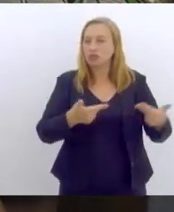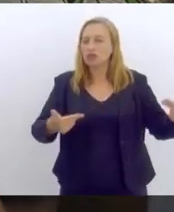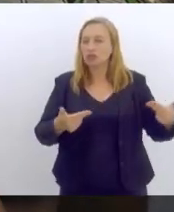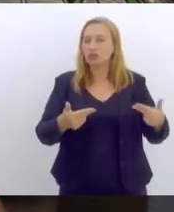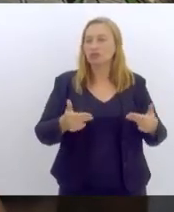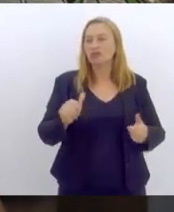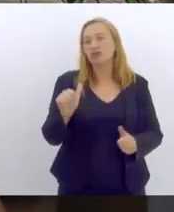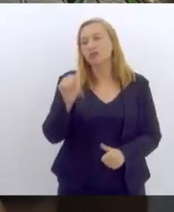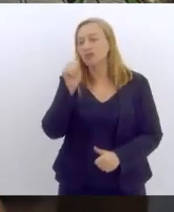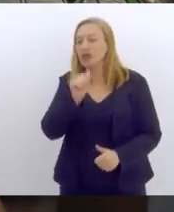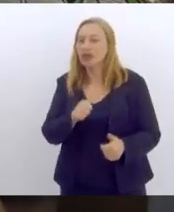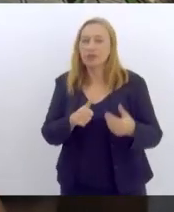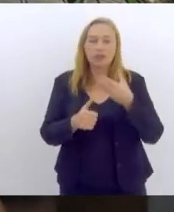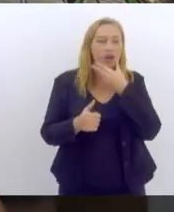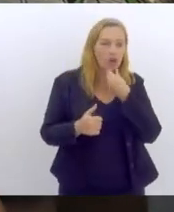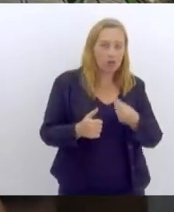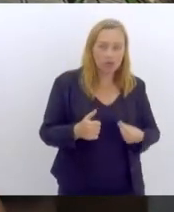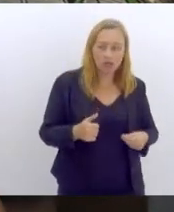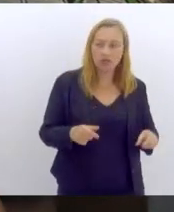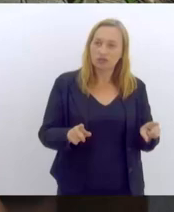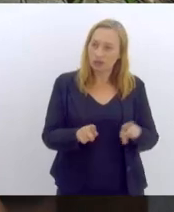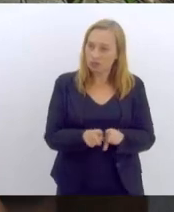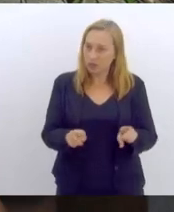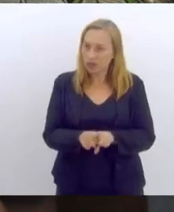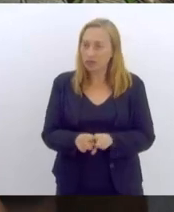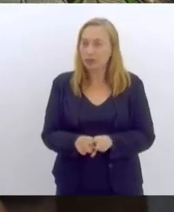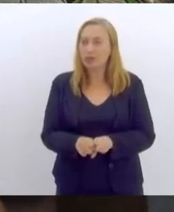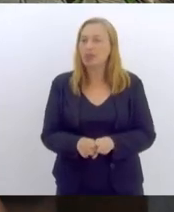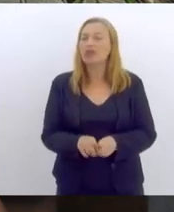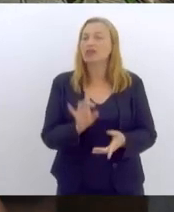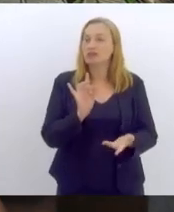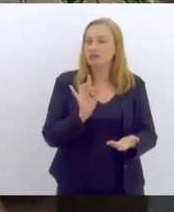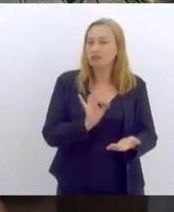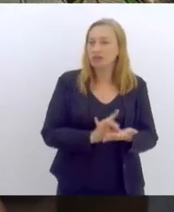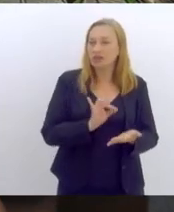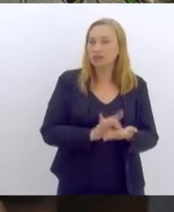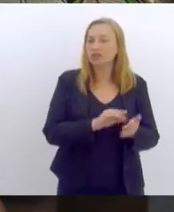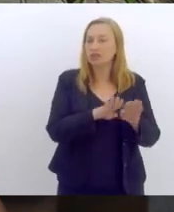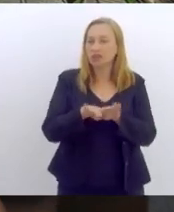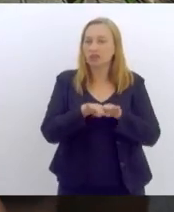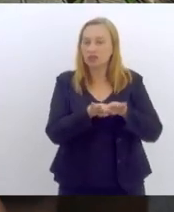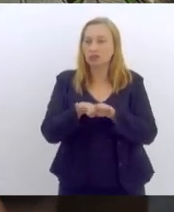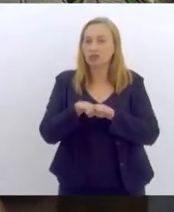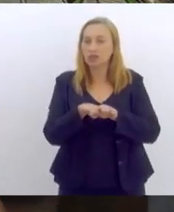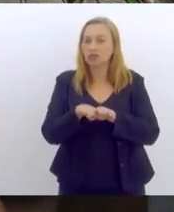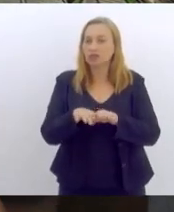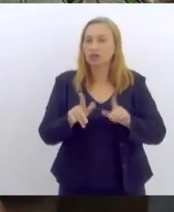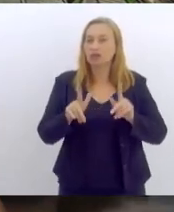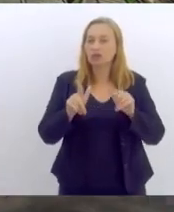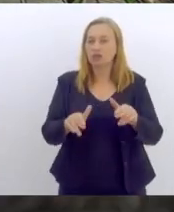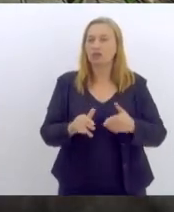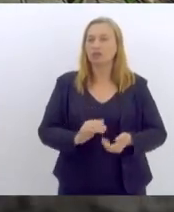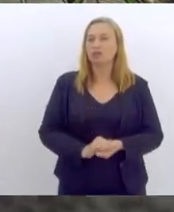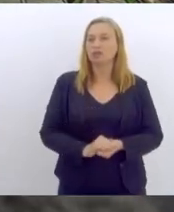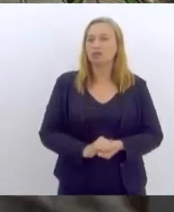sexos, tanto o feminino como o masculino, para que realmente a igualdade e o tratamento seja justo para